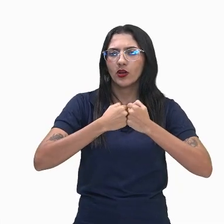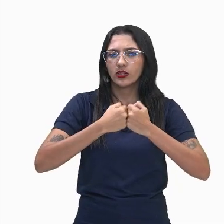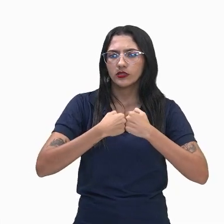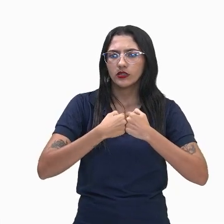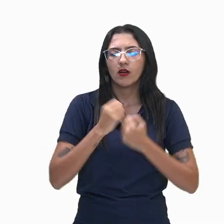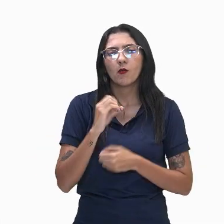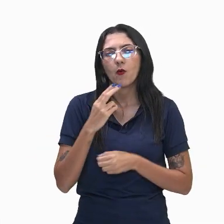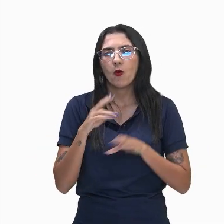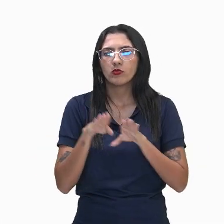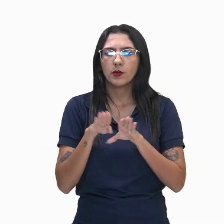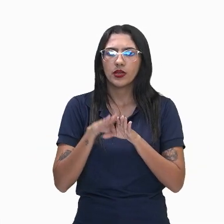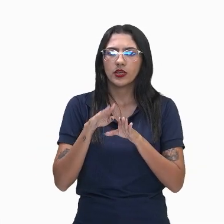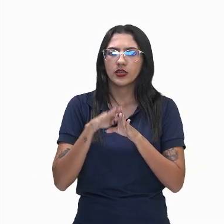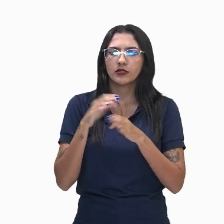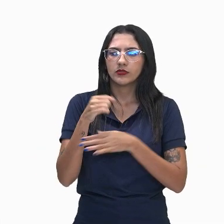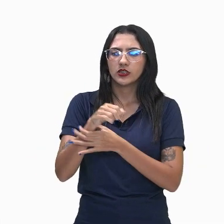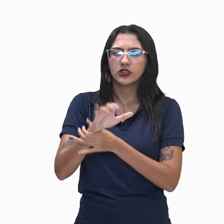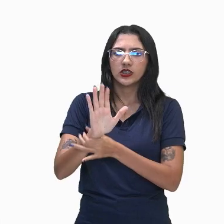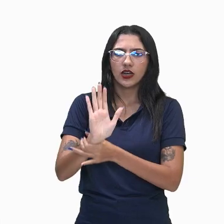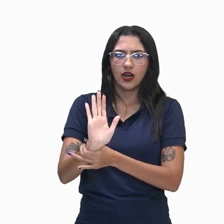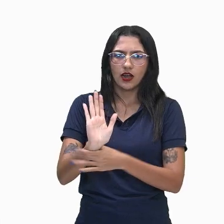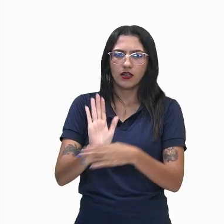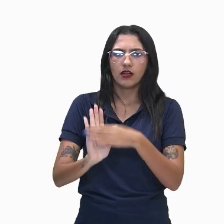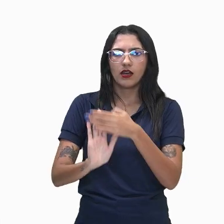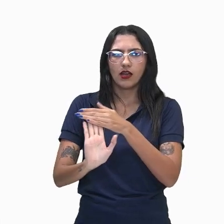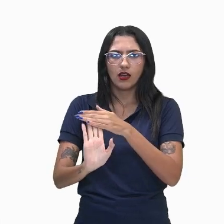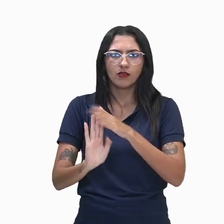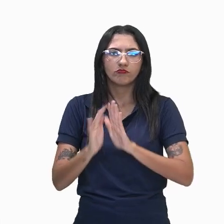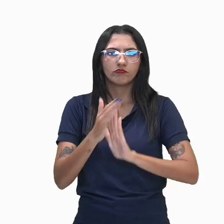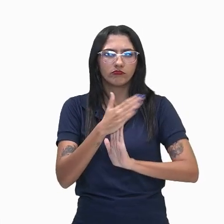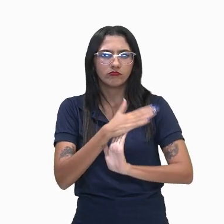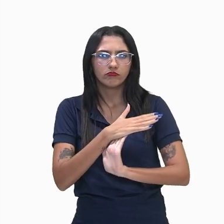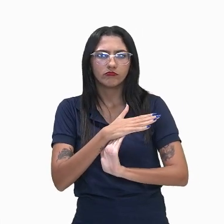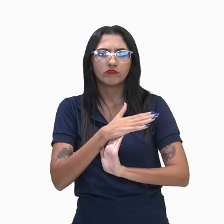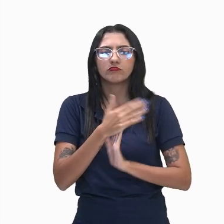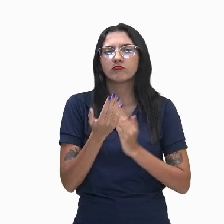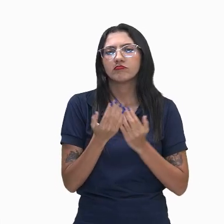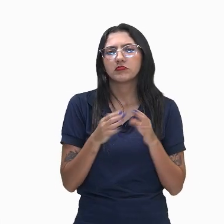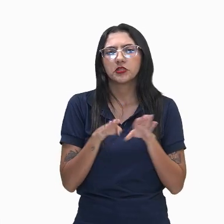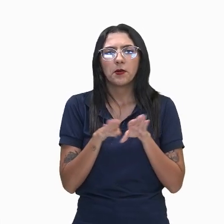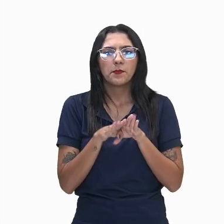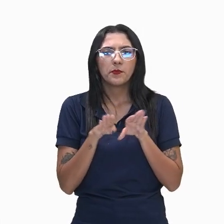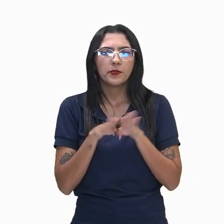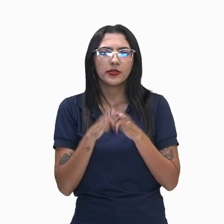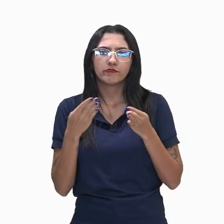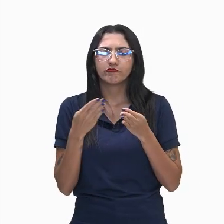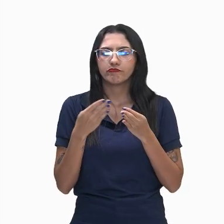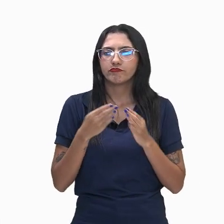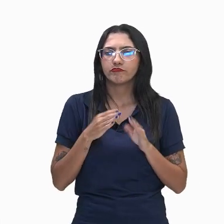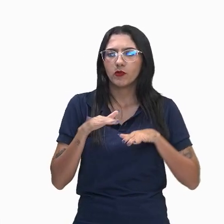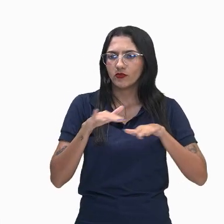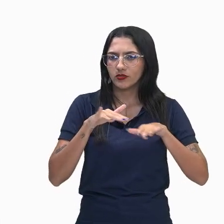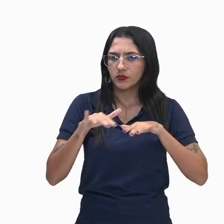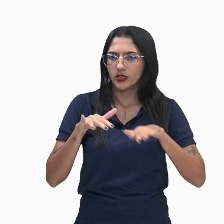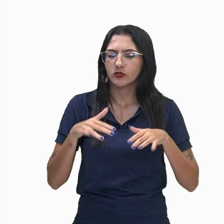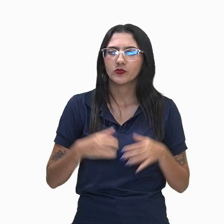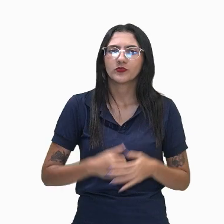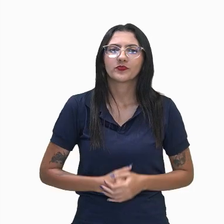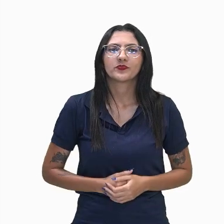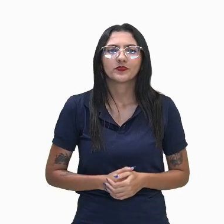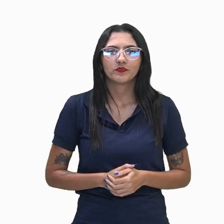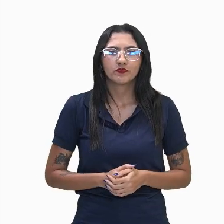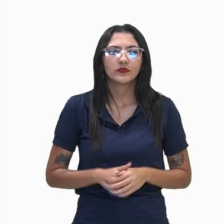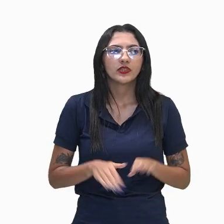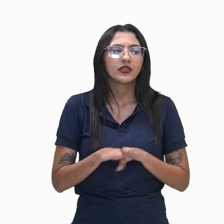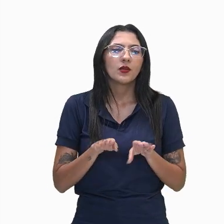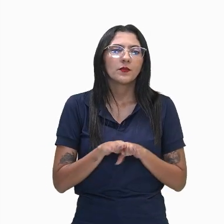estar falando de esticar. Retificar quer dizer voltar à posição. Quando eu falo